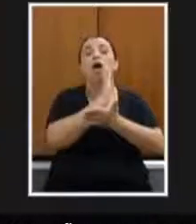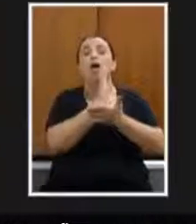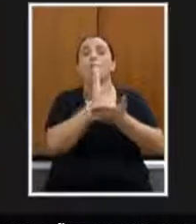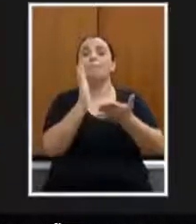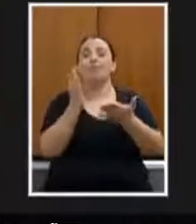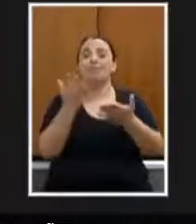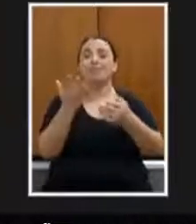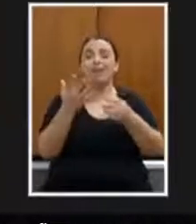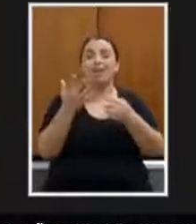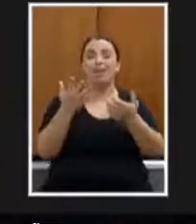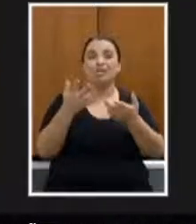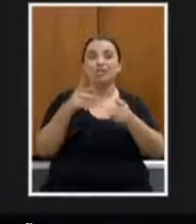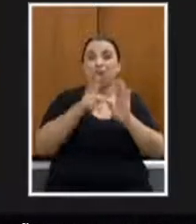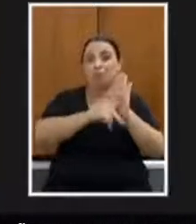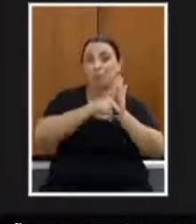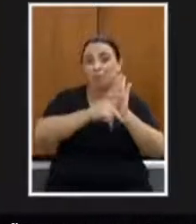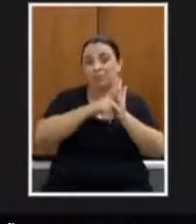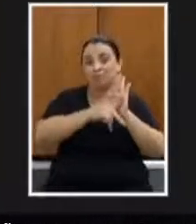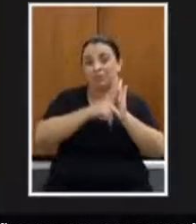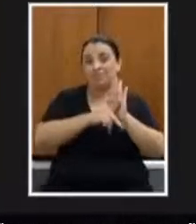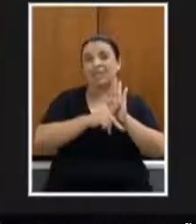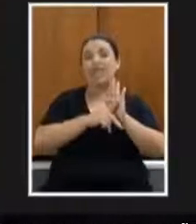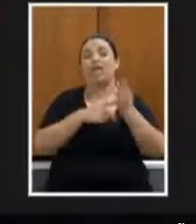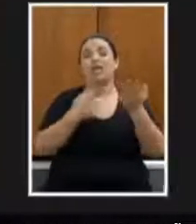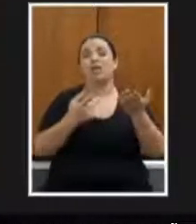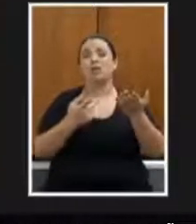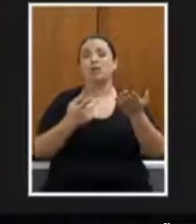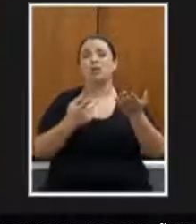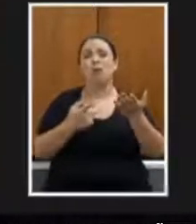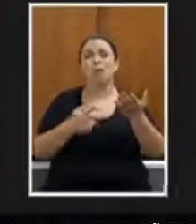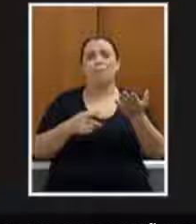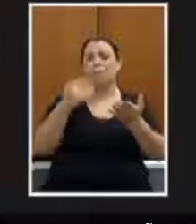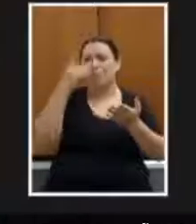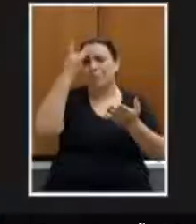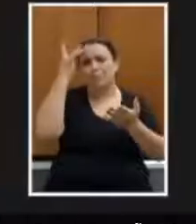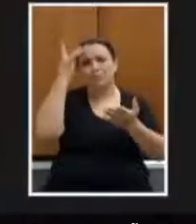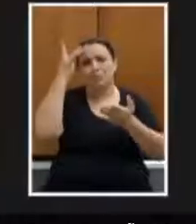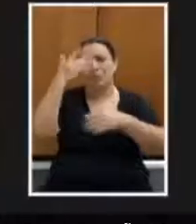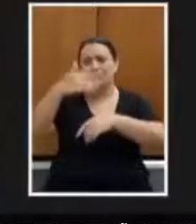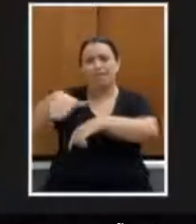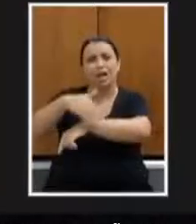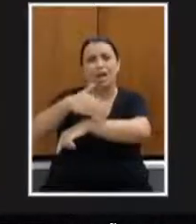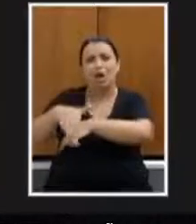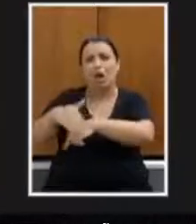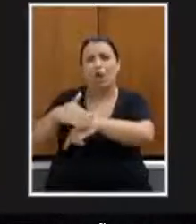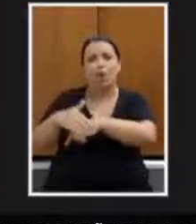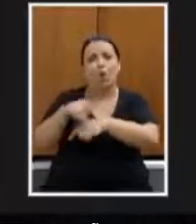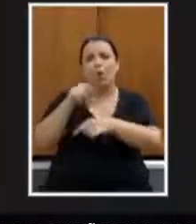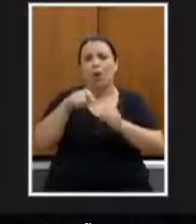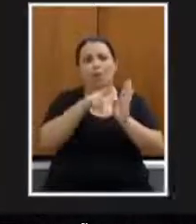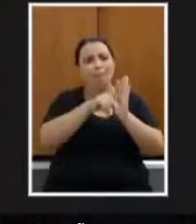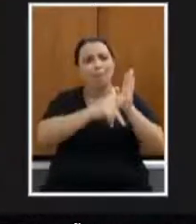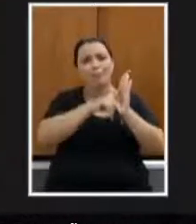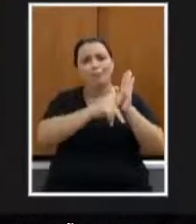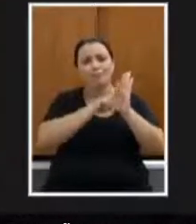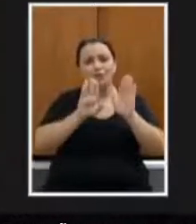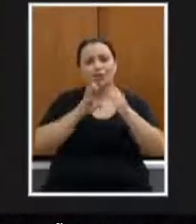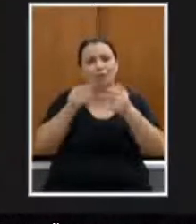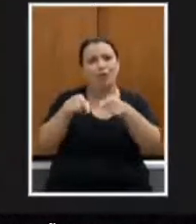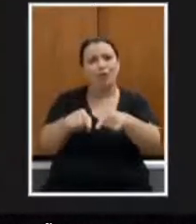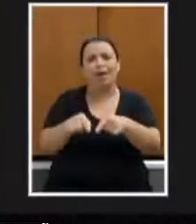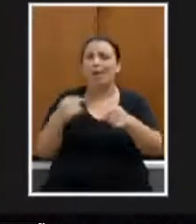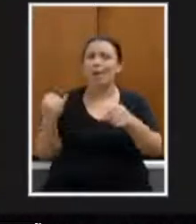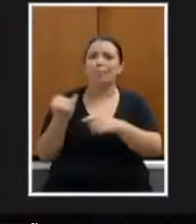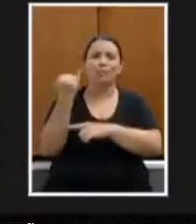comentou, né? De um projeto importante para as pessoas em situação de rua. Nós que percorremos esse estado, sabemos o quanto